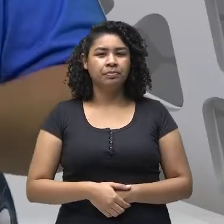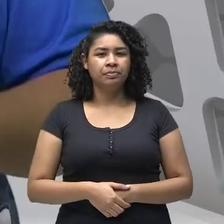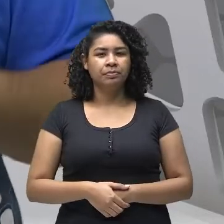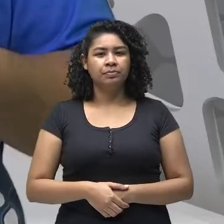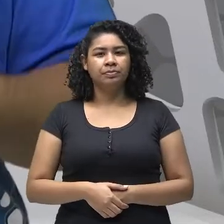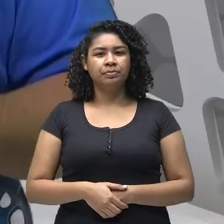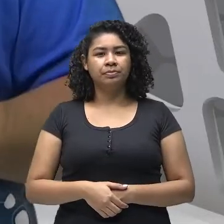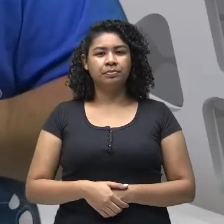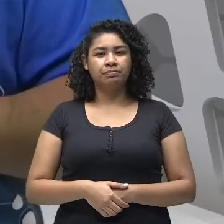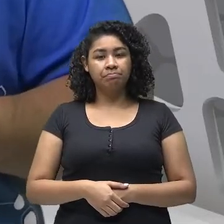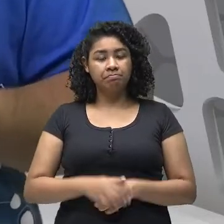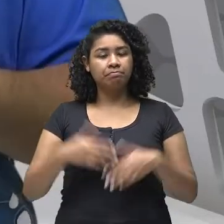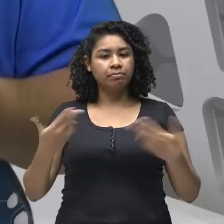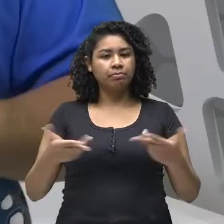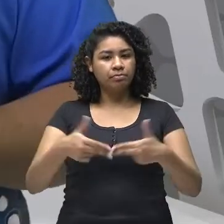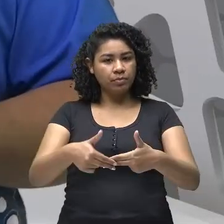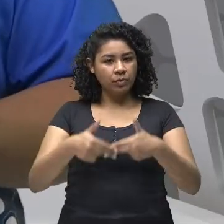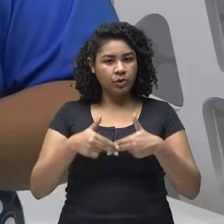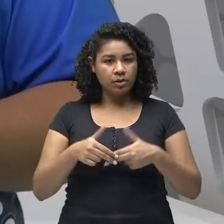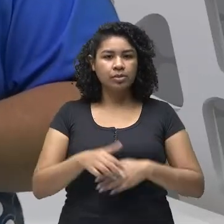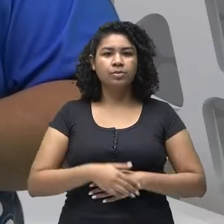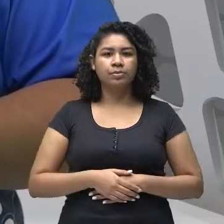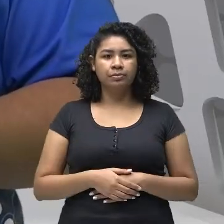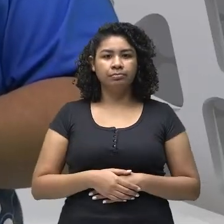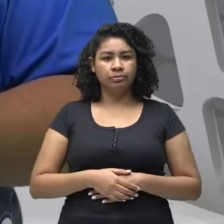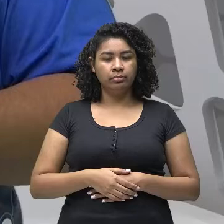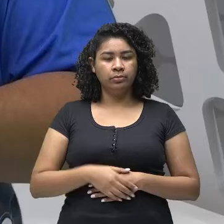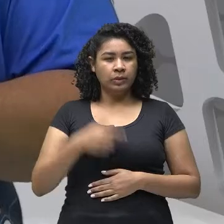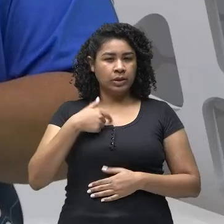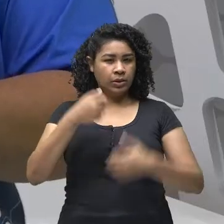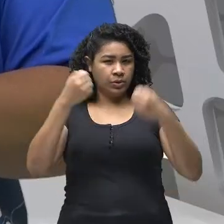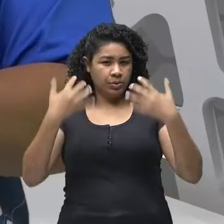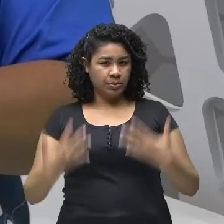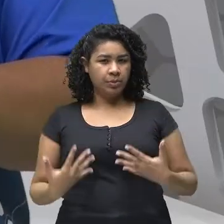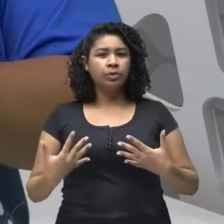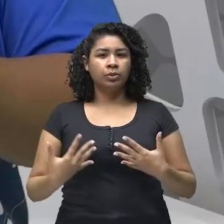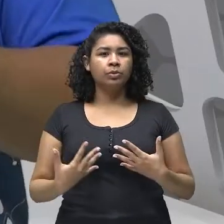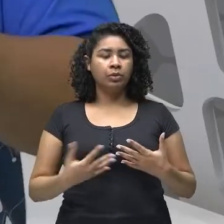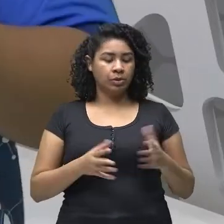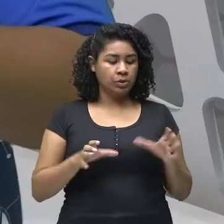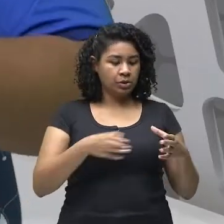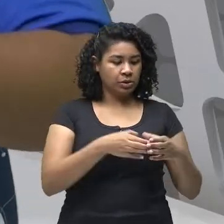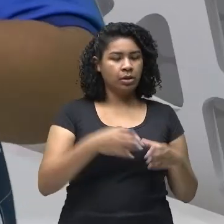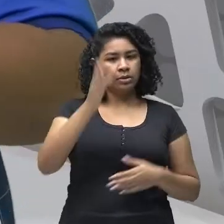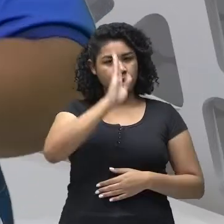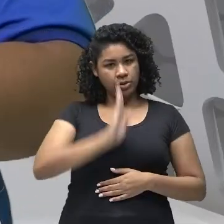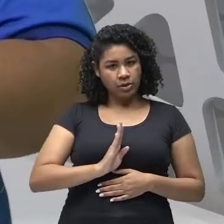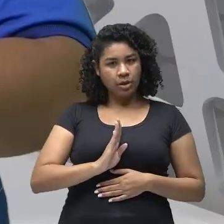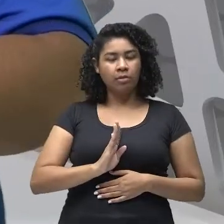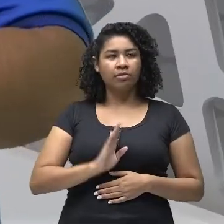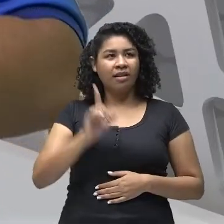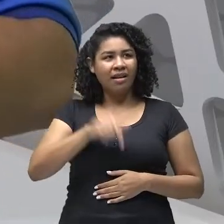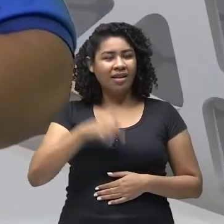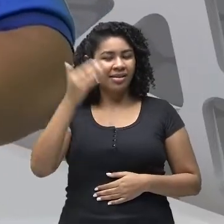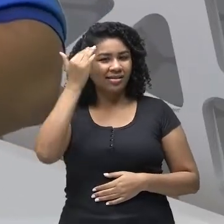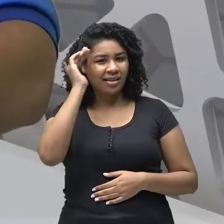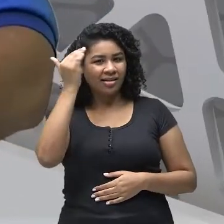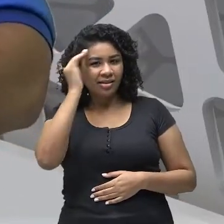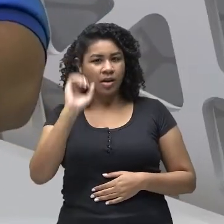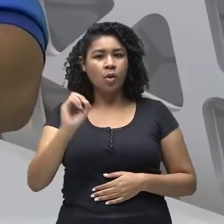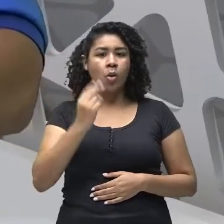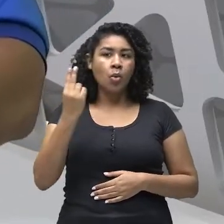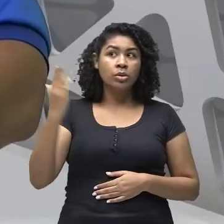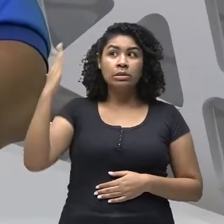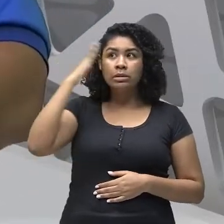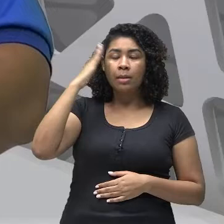a questão toda é, quando nós falamos em Estados Nacionais, não basta a gente entender ou saber que os reis